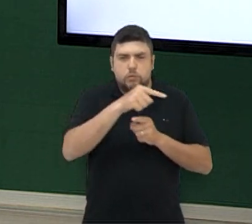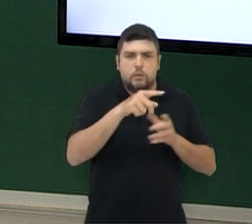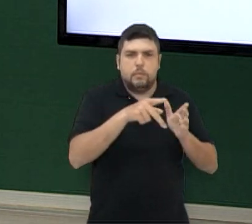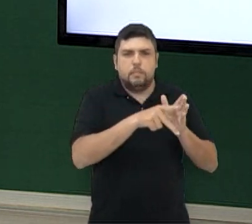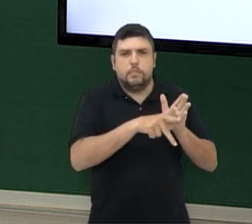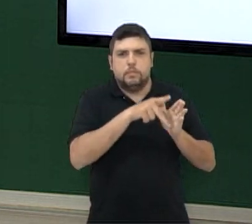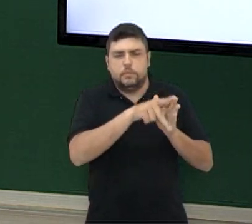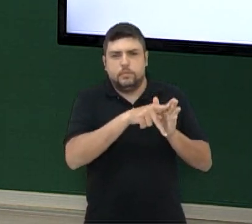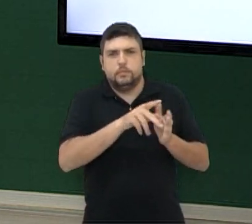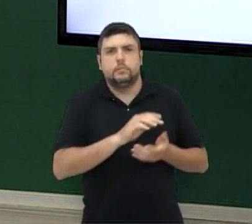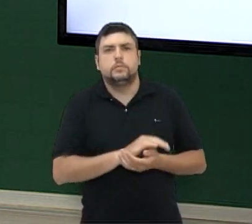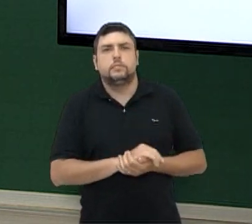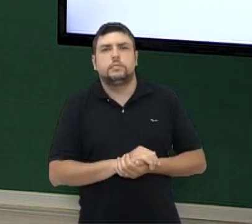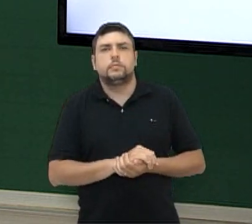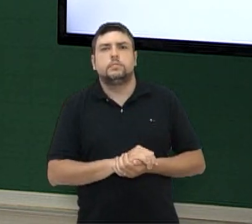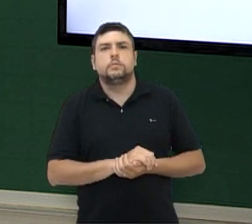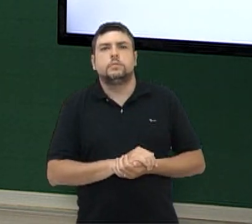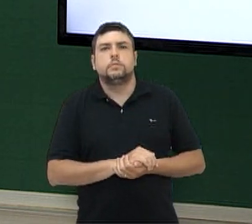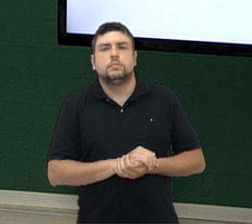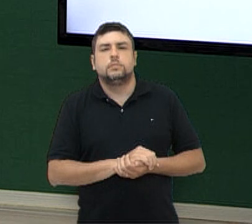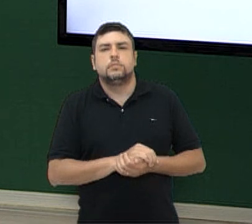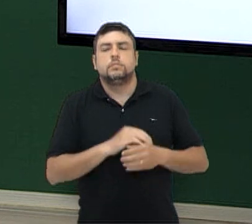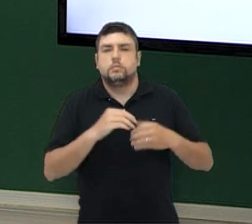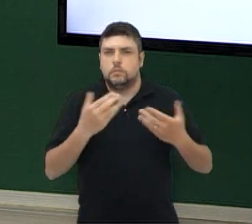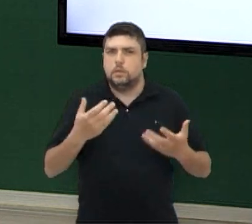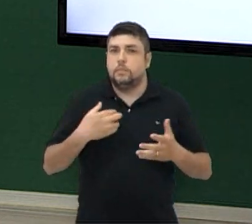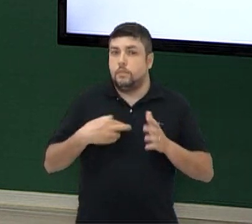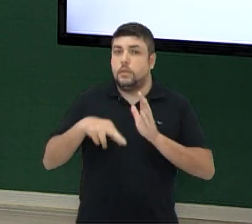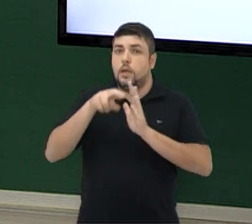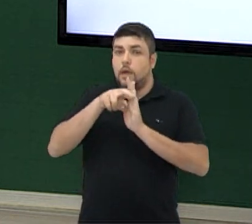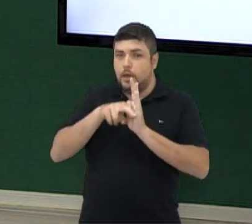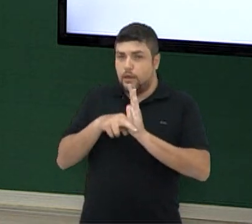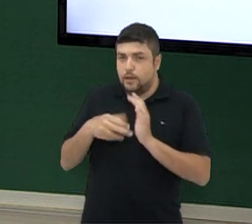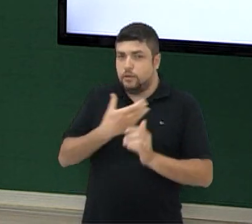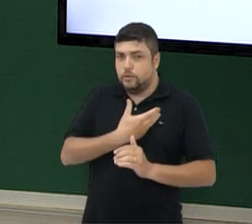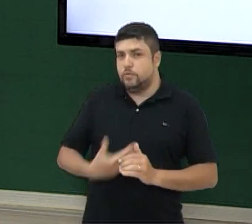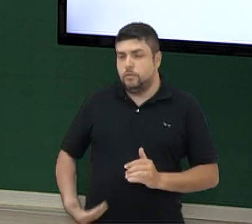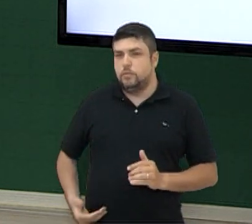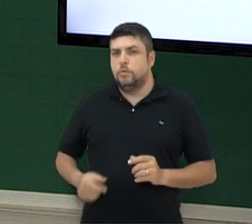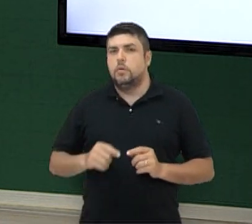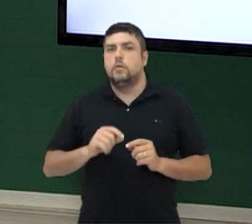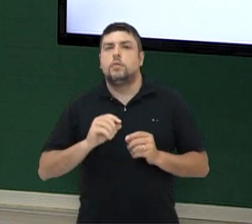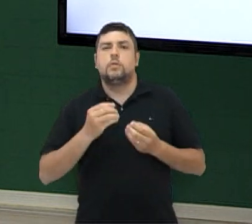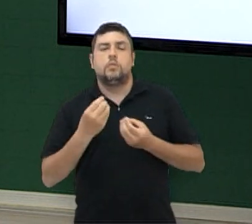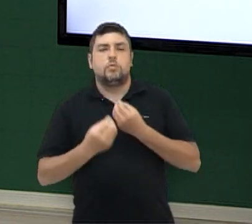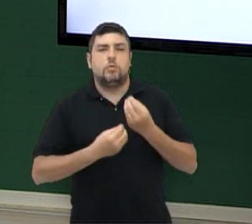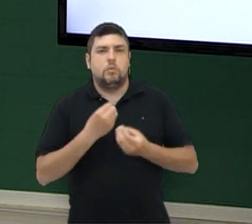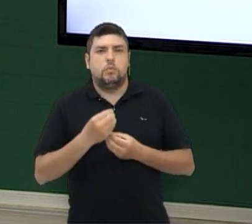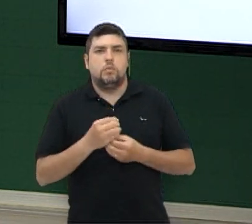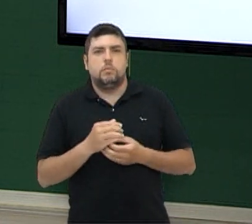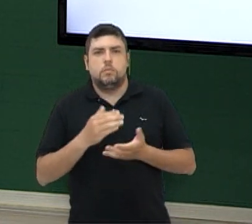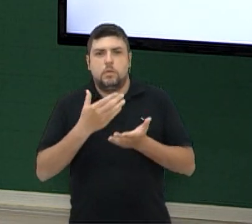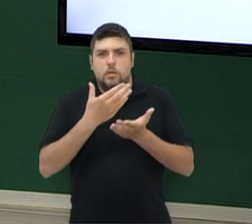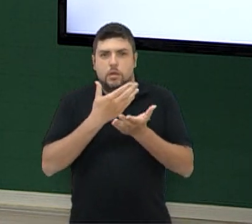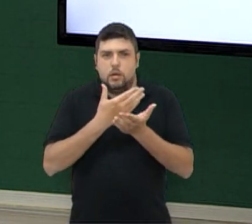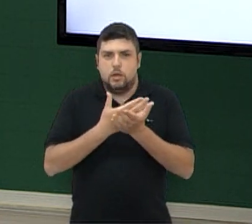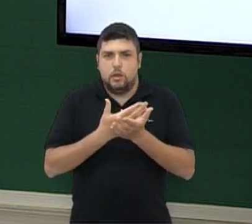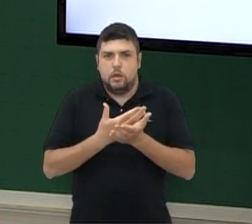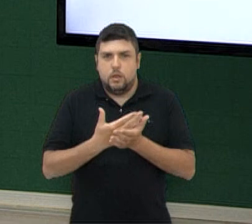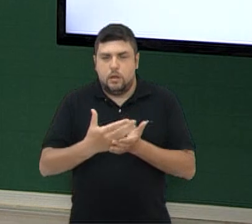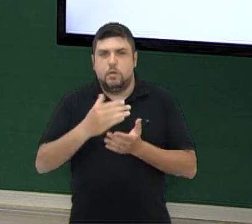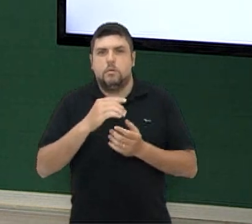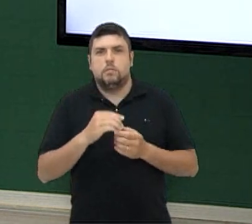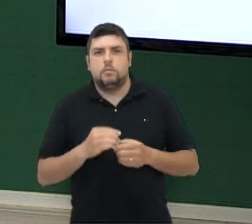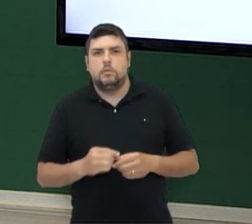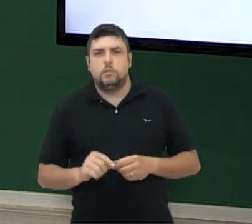do DENIT, do DR, esses órgãos do governo, né, a rodovia ela tem que começar com a sua posição